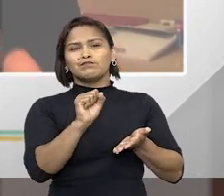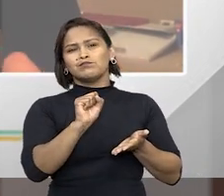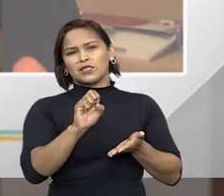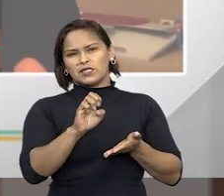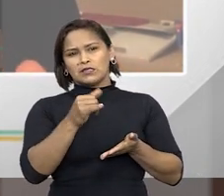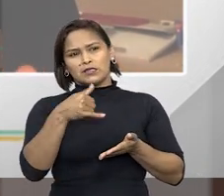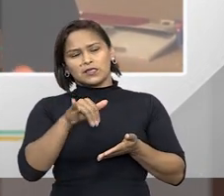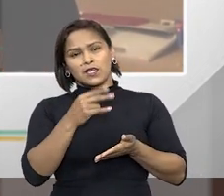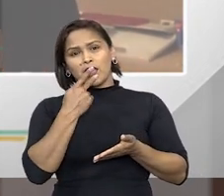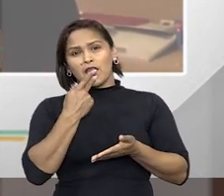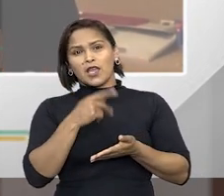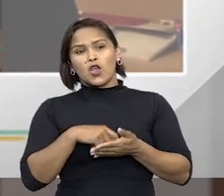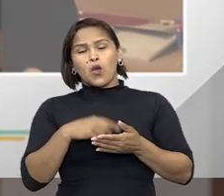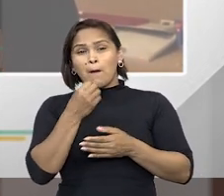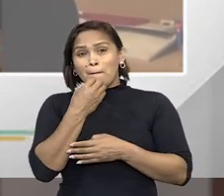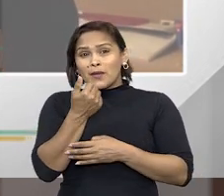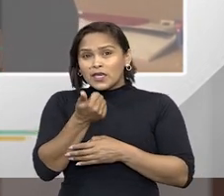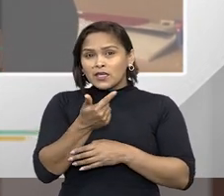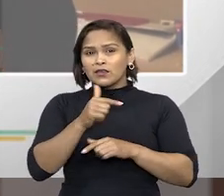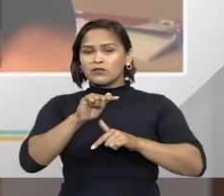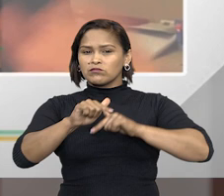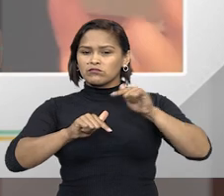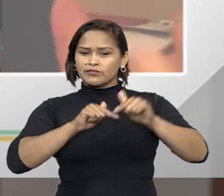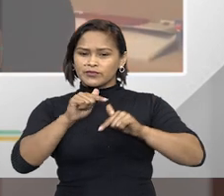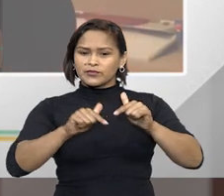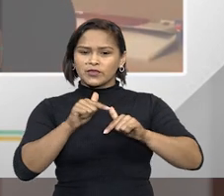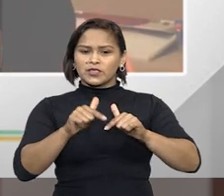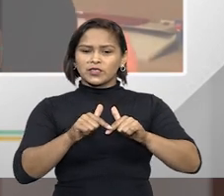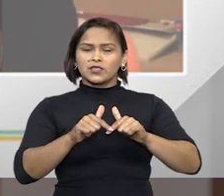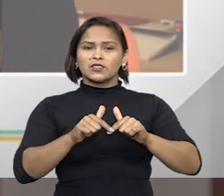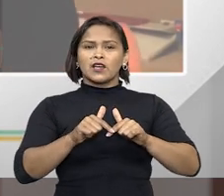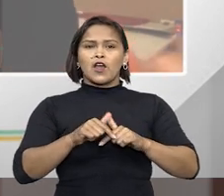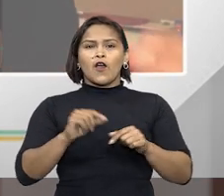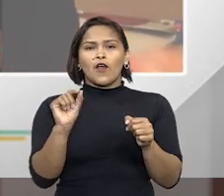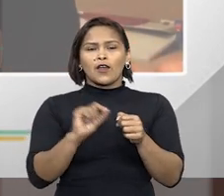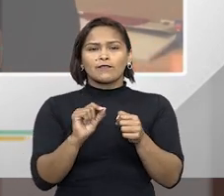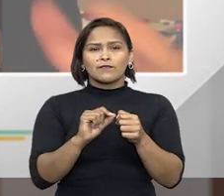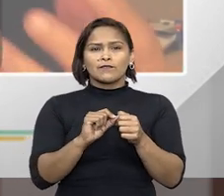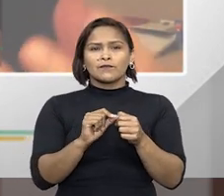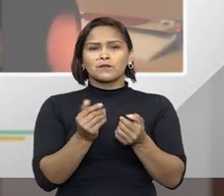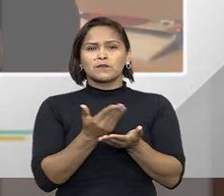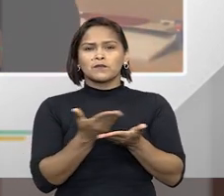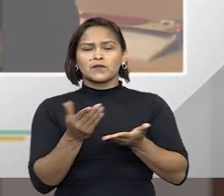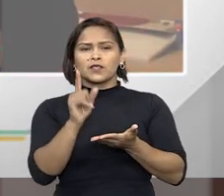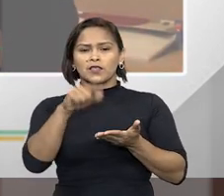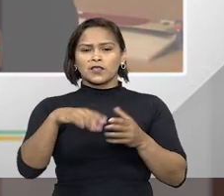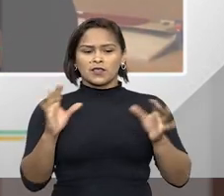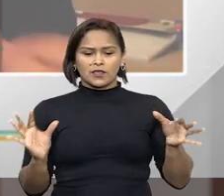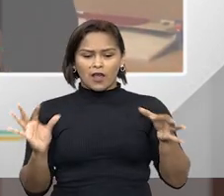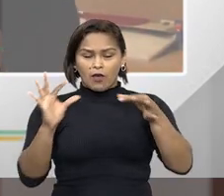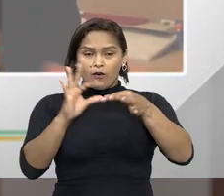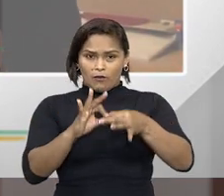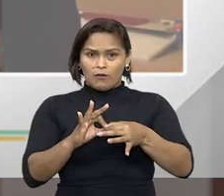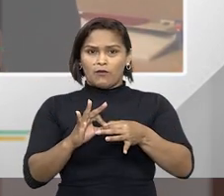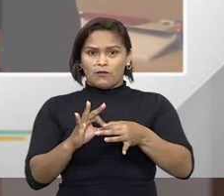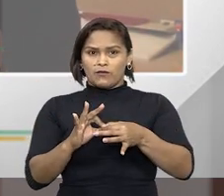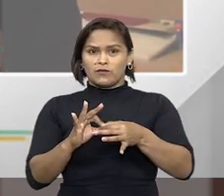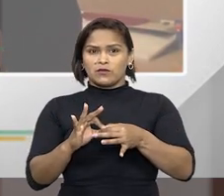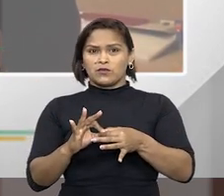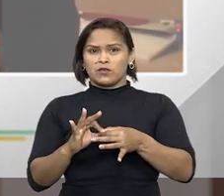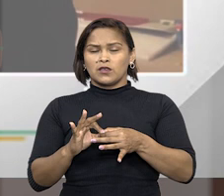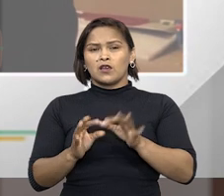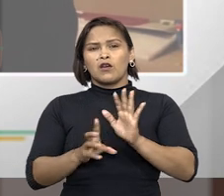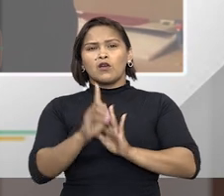grande instrumento, vamos dizer assim, realizador da unificação do